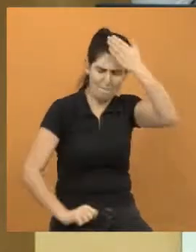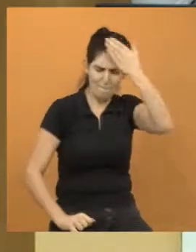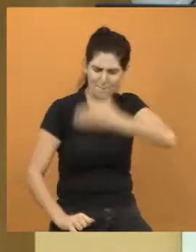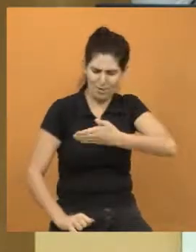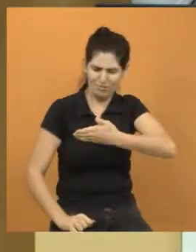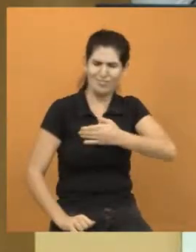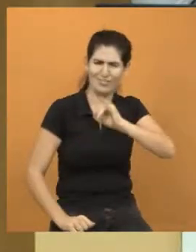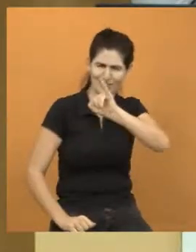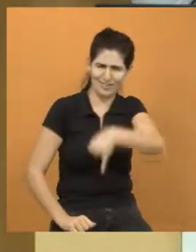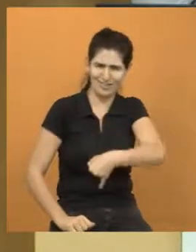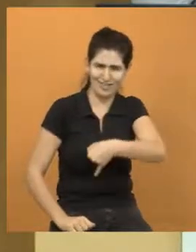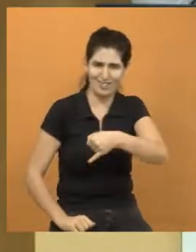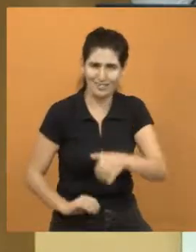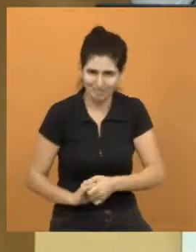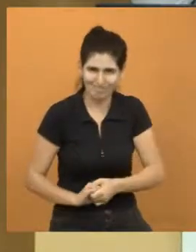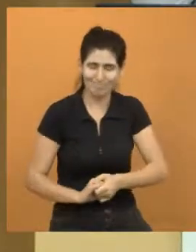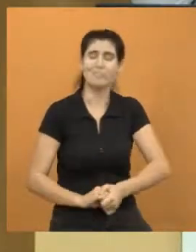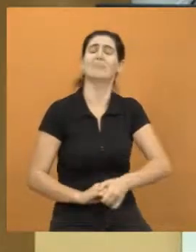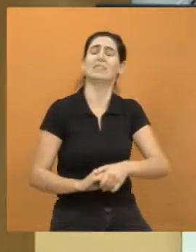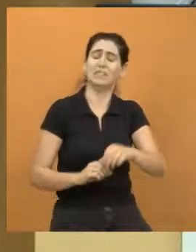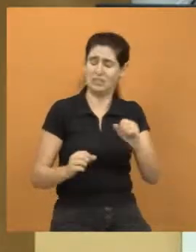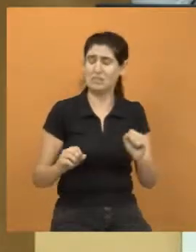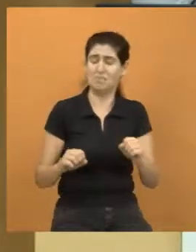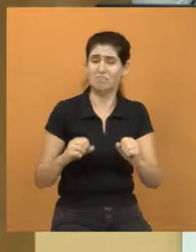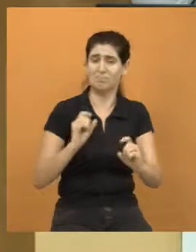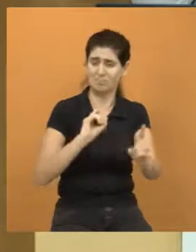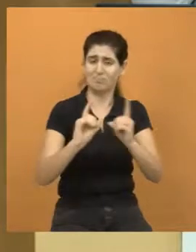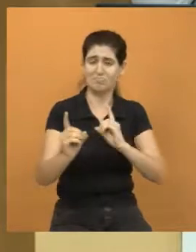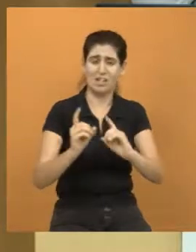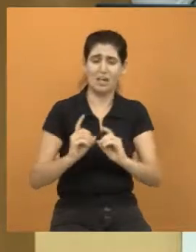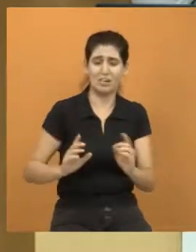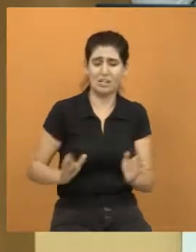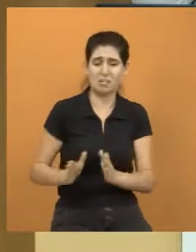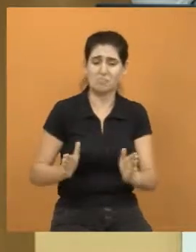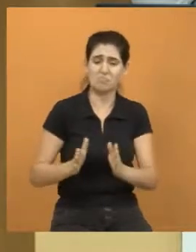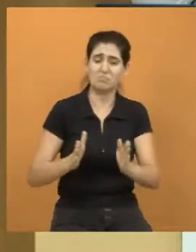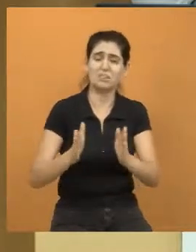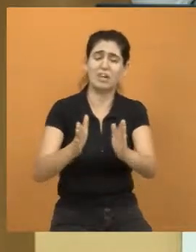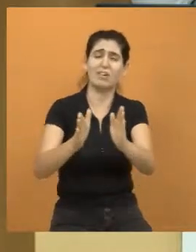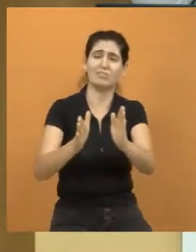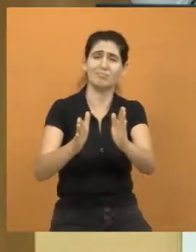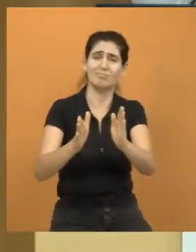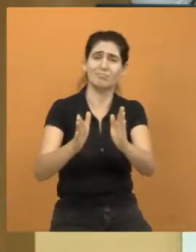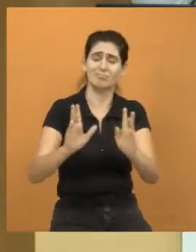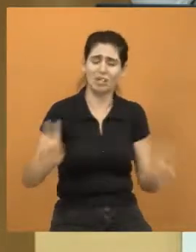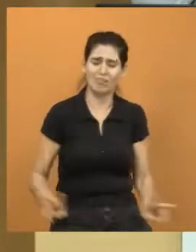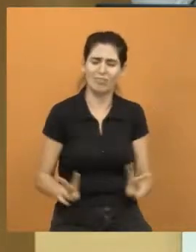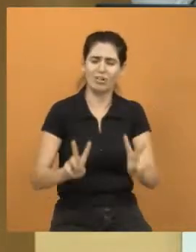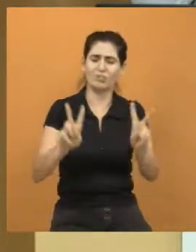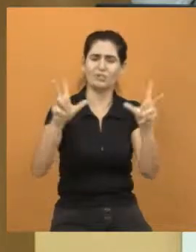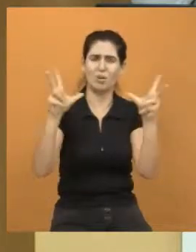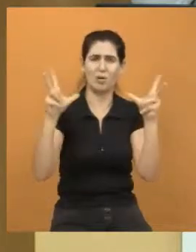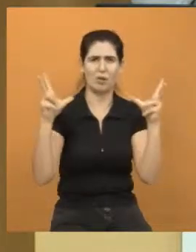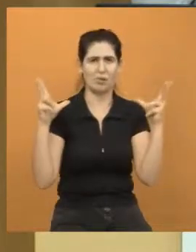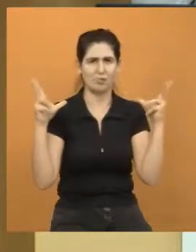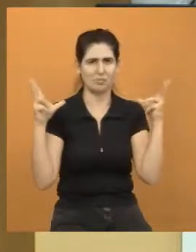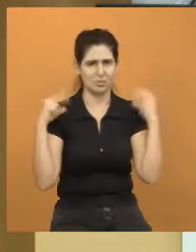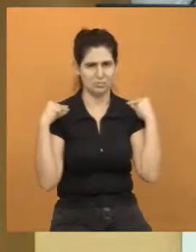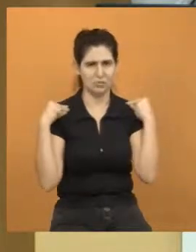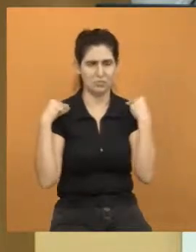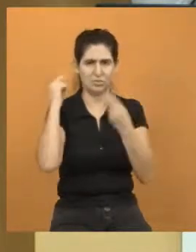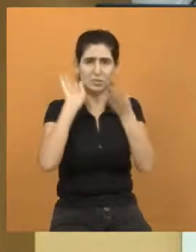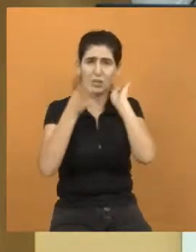o trajeto é pelas rodovias. Então, que fica aqui para a gente despertar. E o nosso desafio,